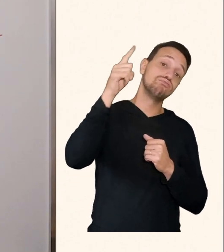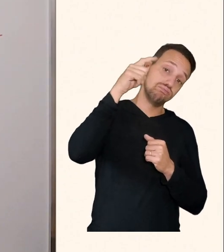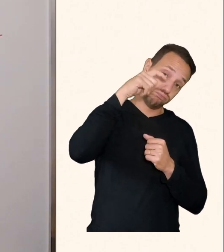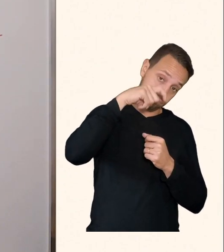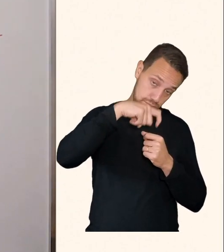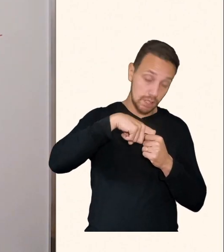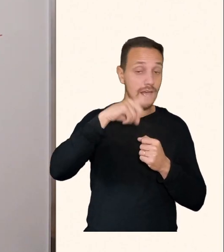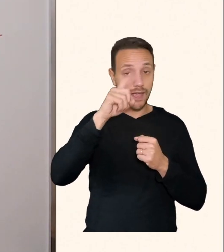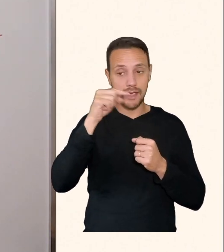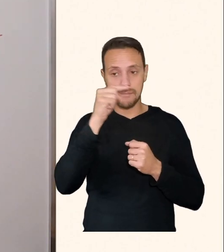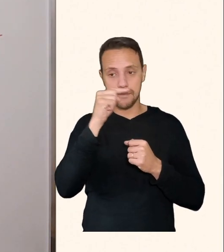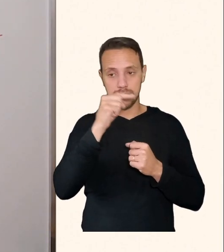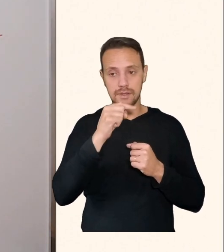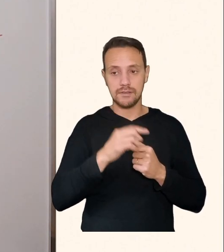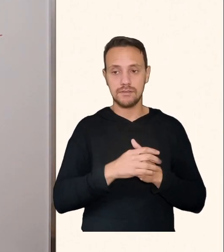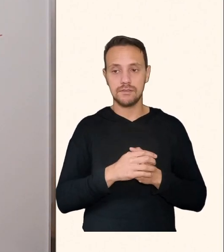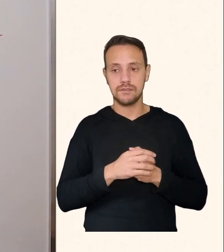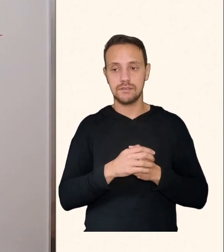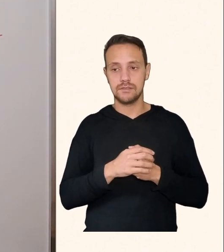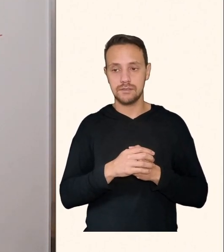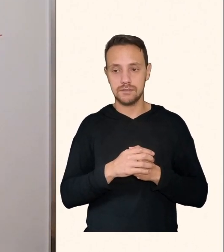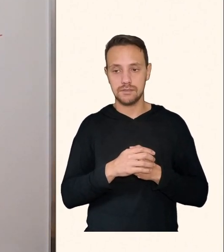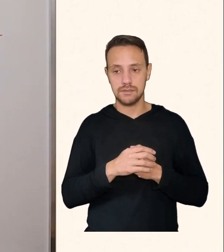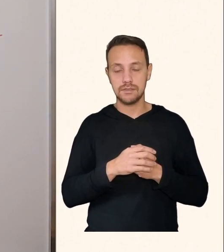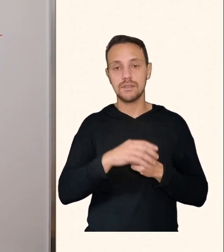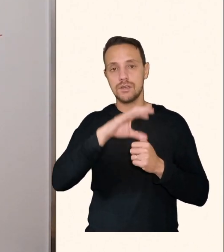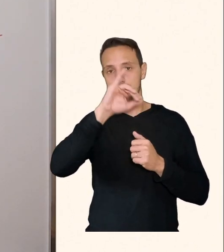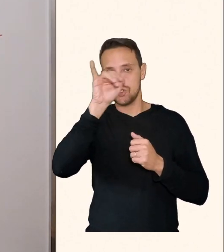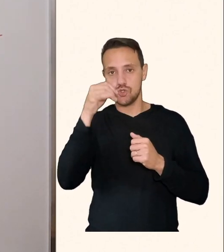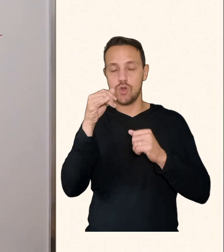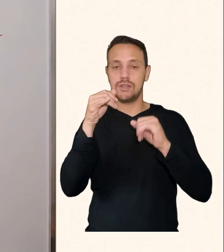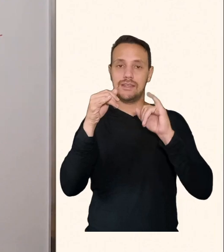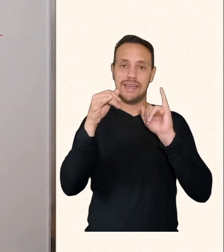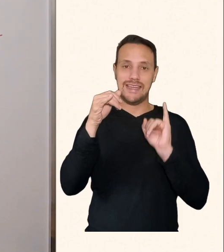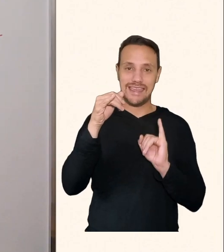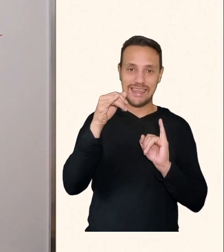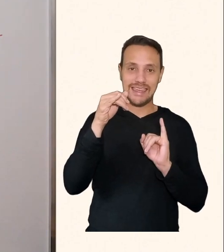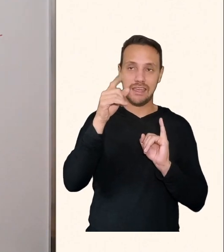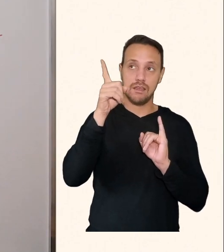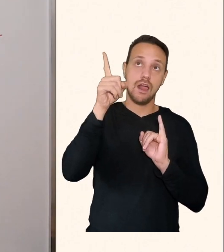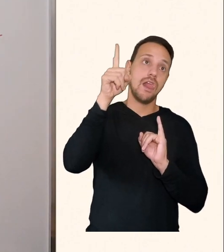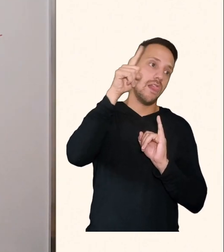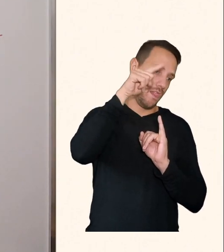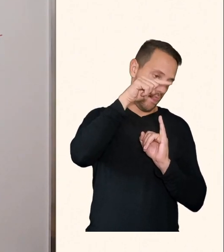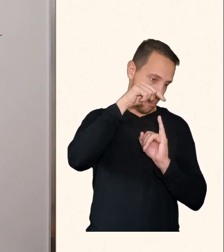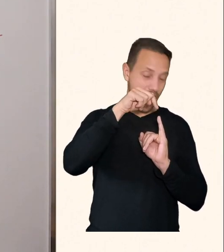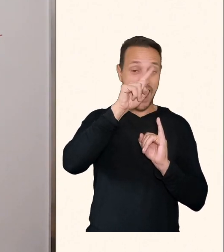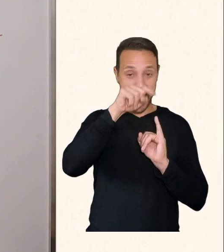J vetor I, menos K. J vetor I, menos K. K vetor J.